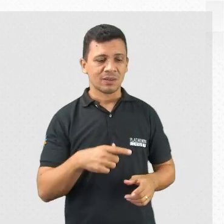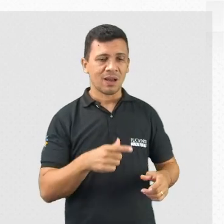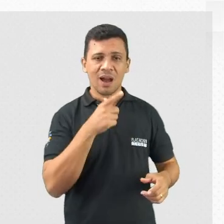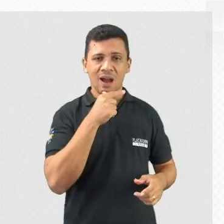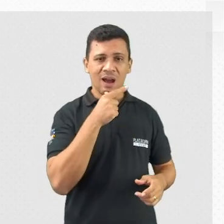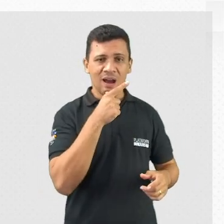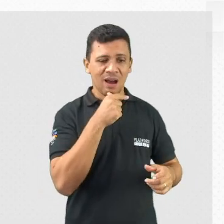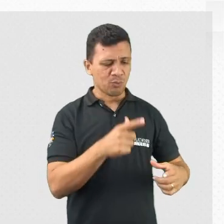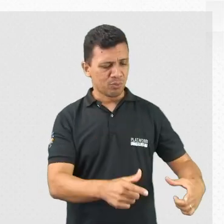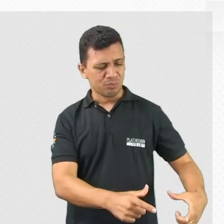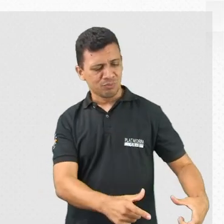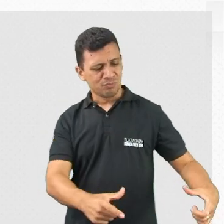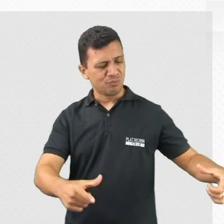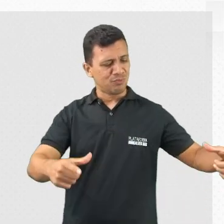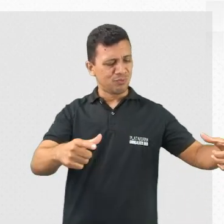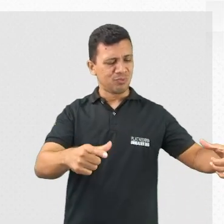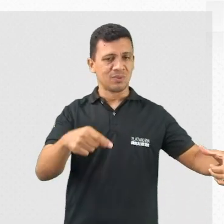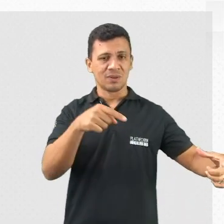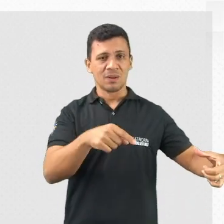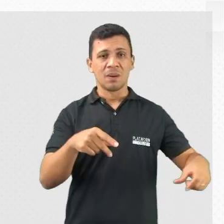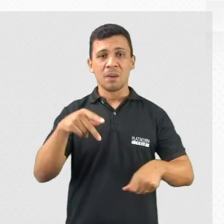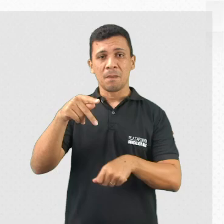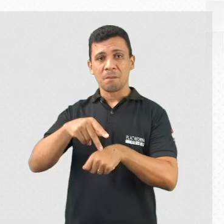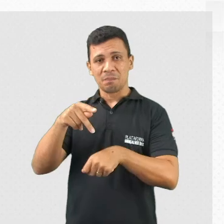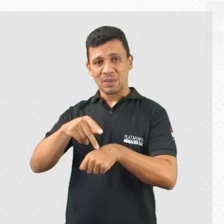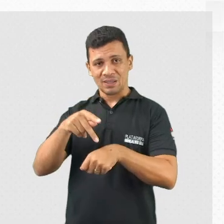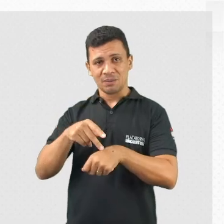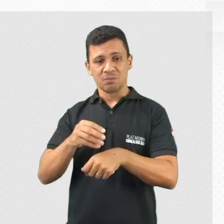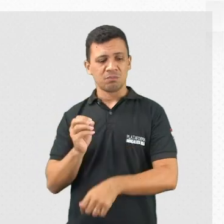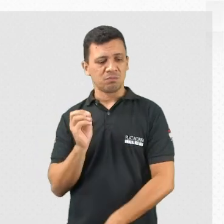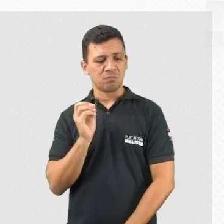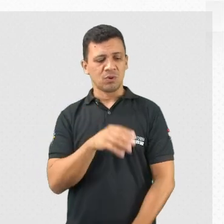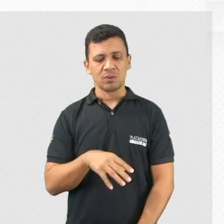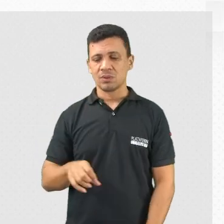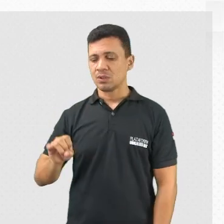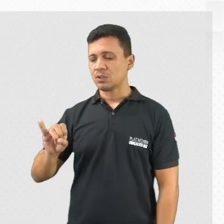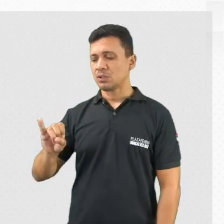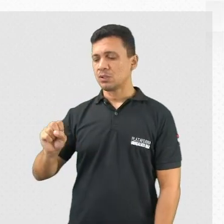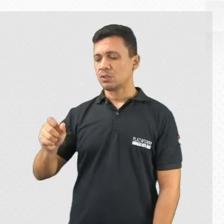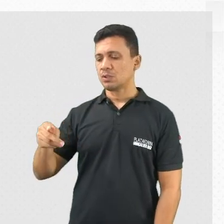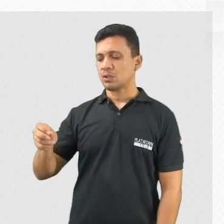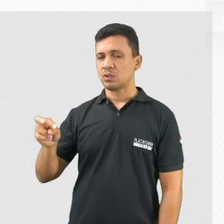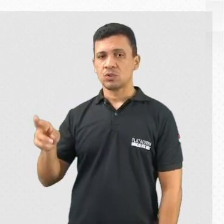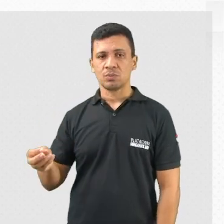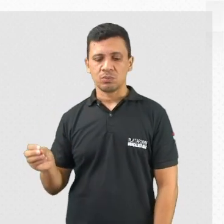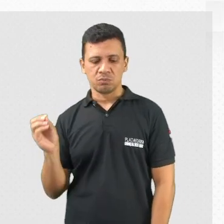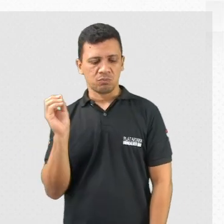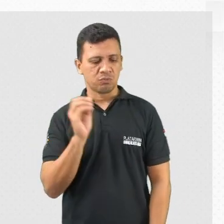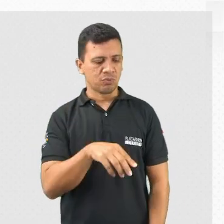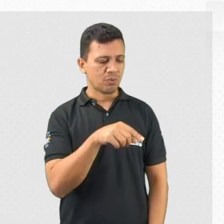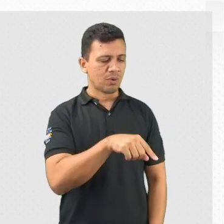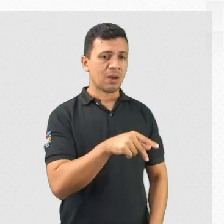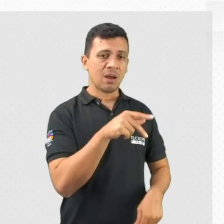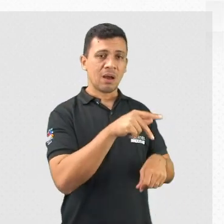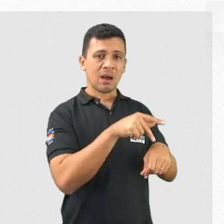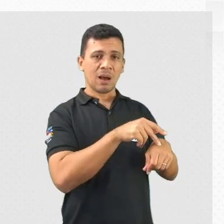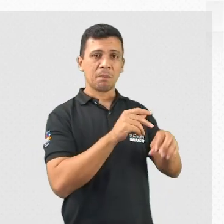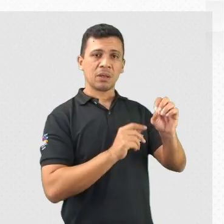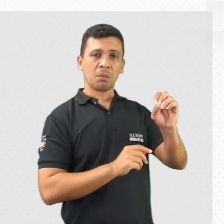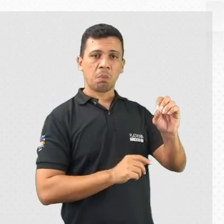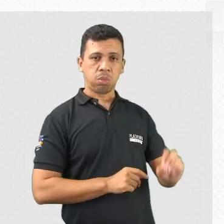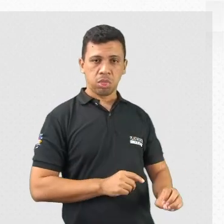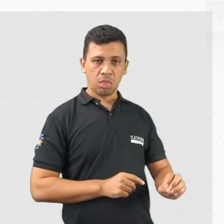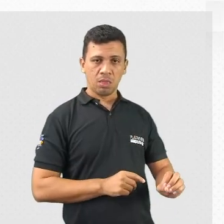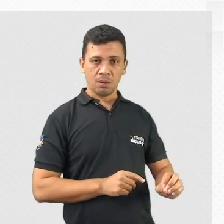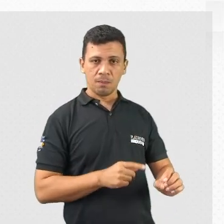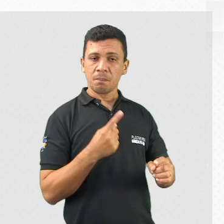água, dá banho no neném. Pega uma pedra e pega o isopor. Eu jogo os dois ao mesmo tempo na água. O que é que vai para o fundo? O isopor? Não, é a pedra. Por quê?